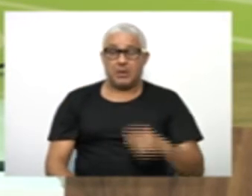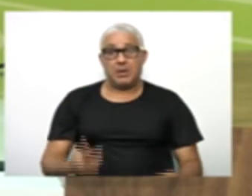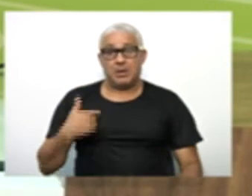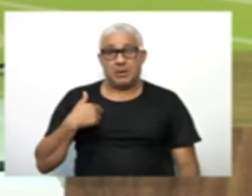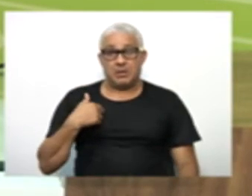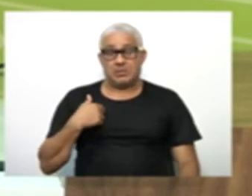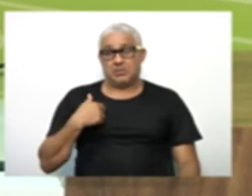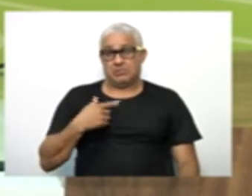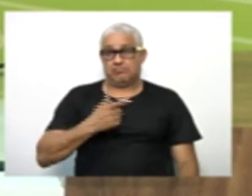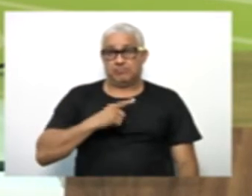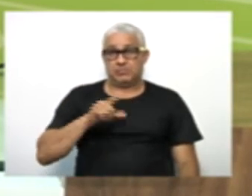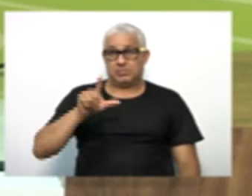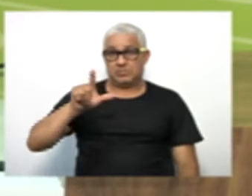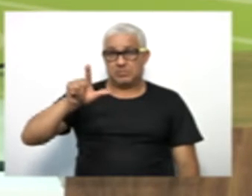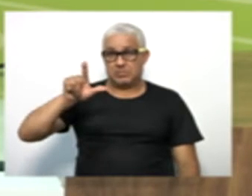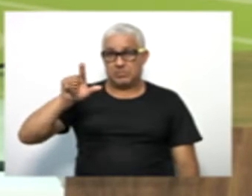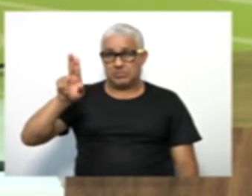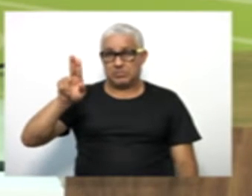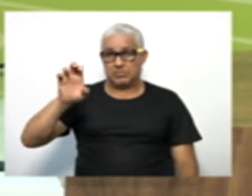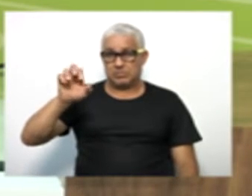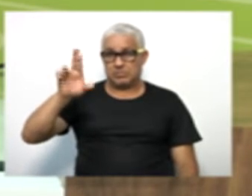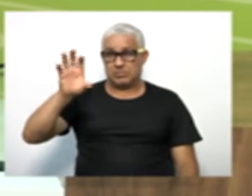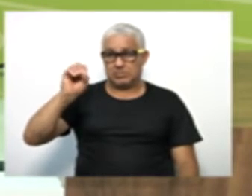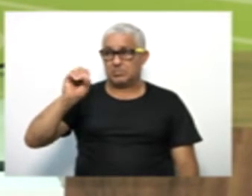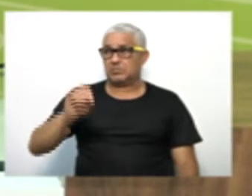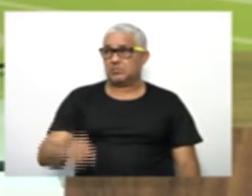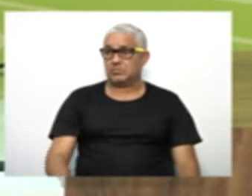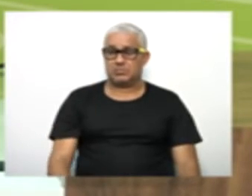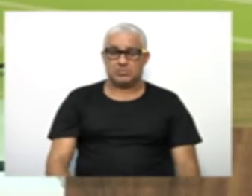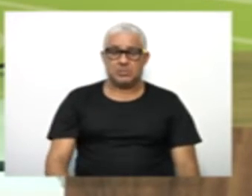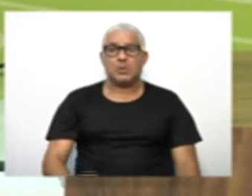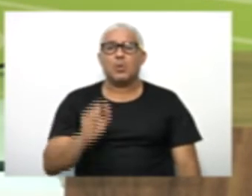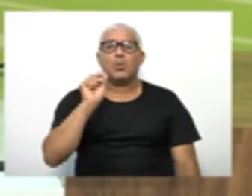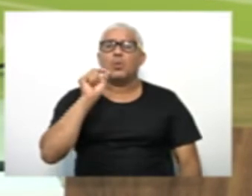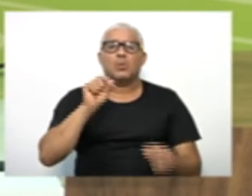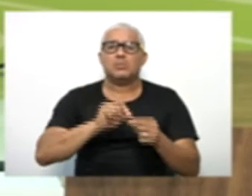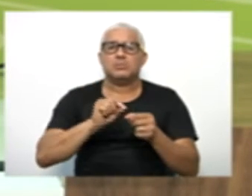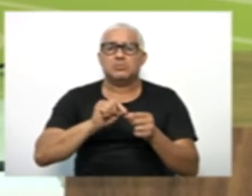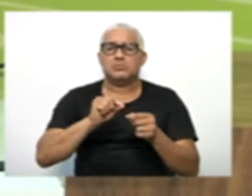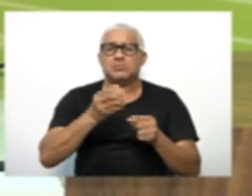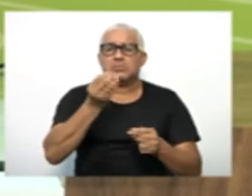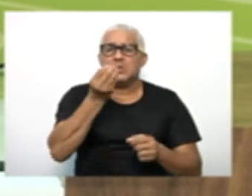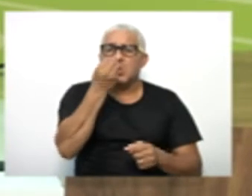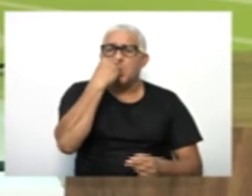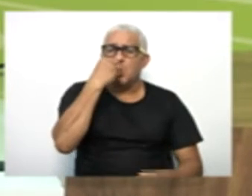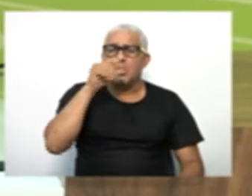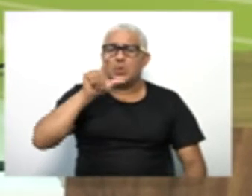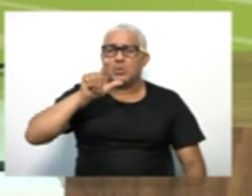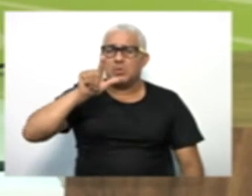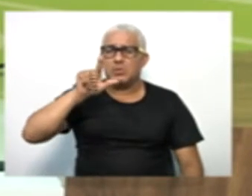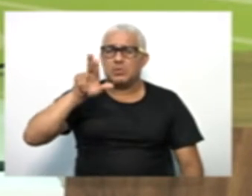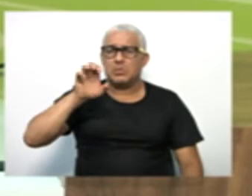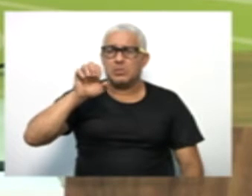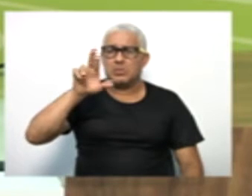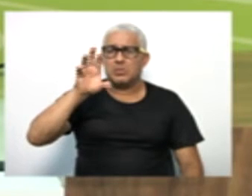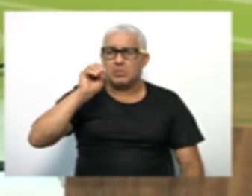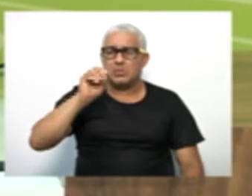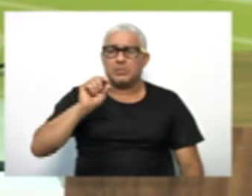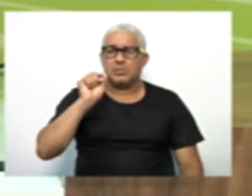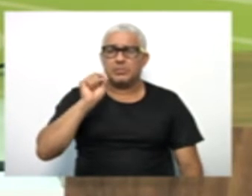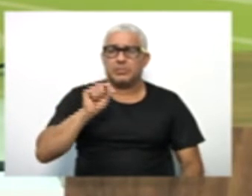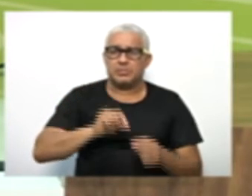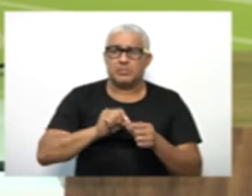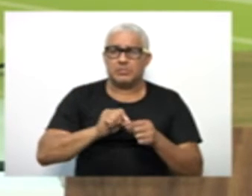tive lucro de X. O que é que eu vou fazer com esse lucro? Aí